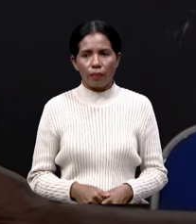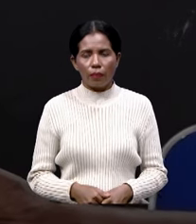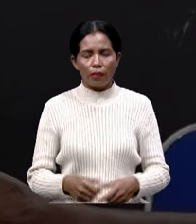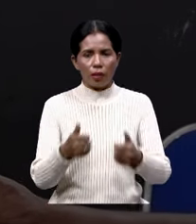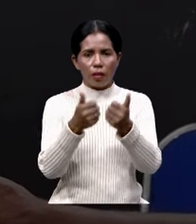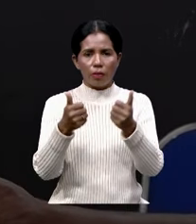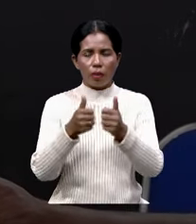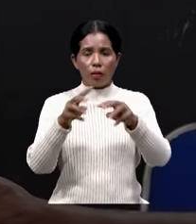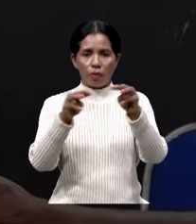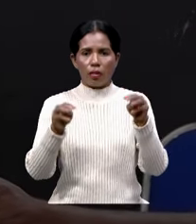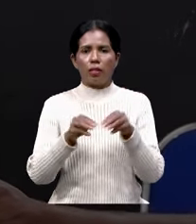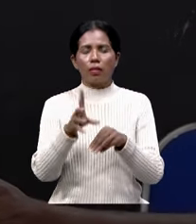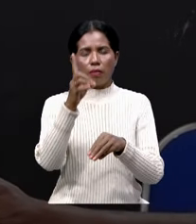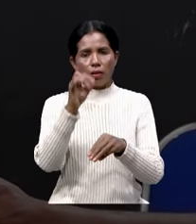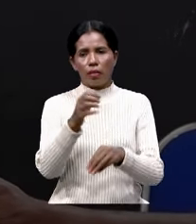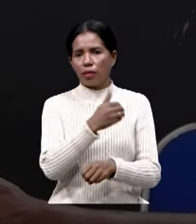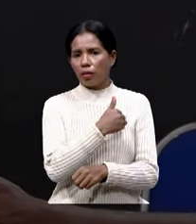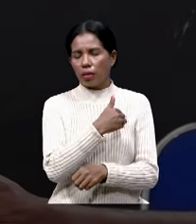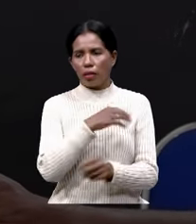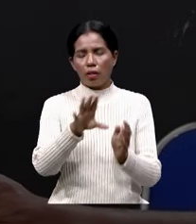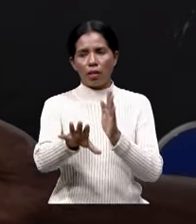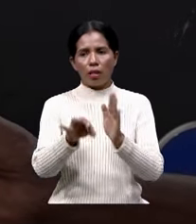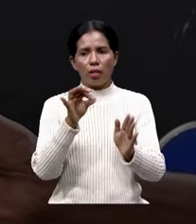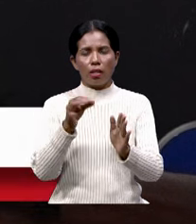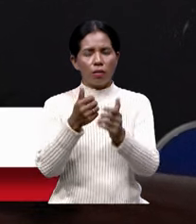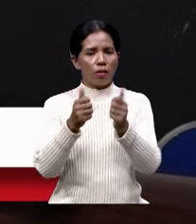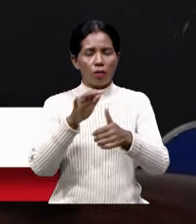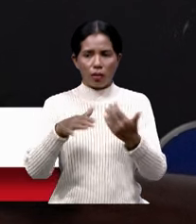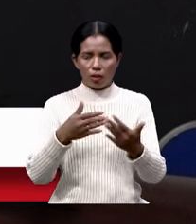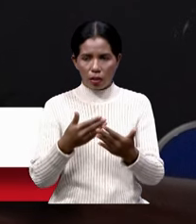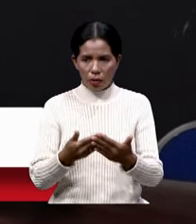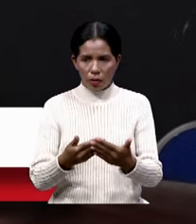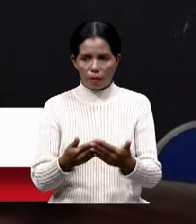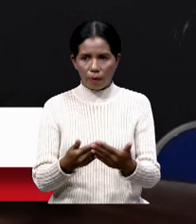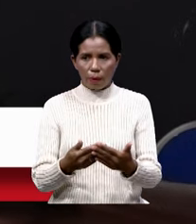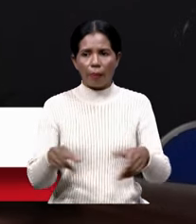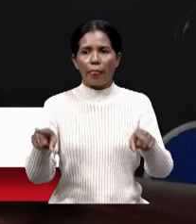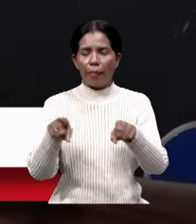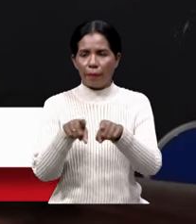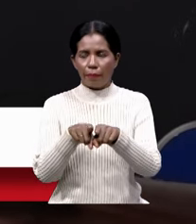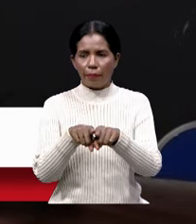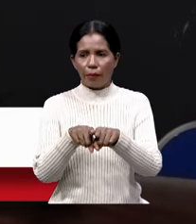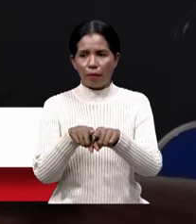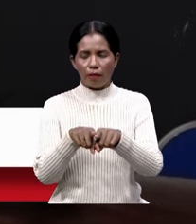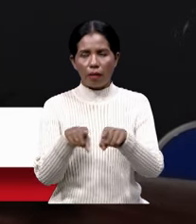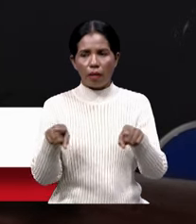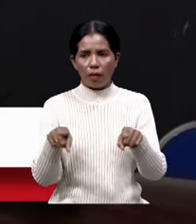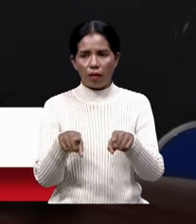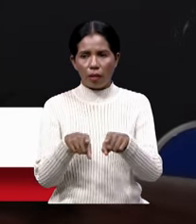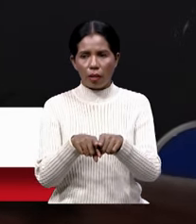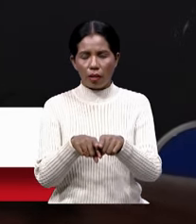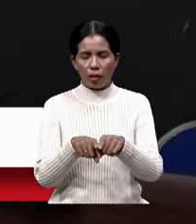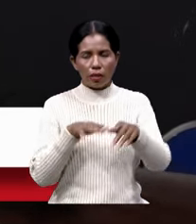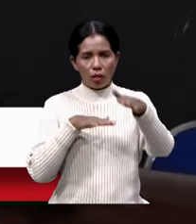Autoridade municipal dili sirok hetang autoridade tomak. Maksudnya autoridade hanya subordinado hanya sembawahan